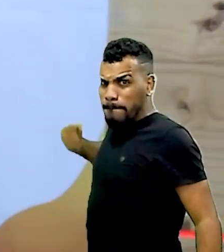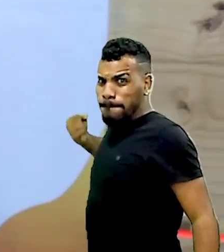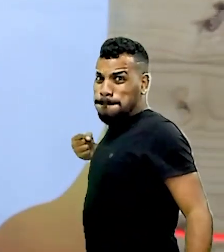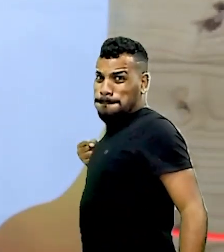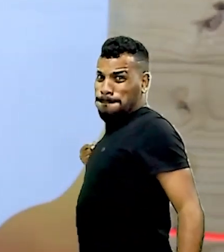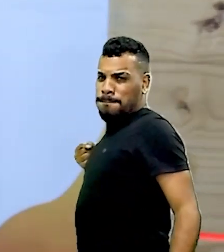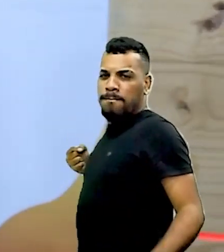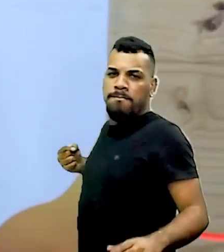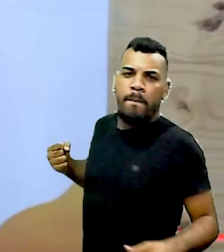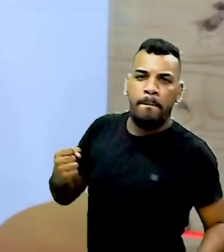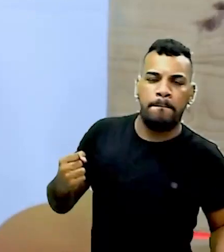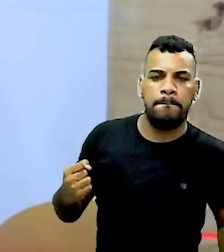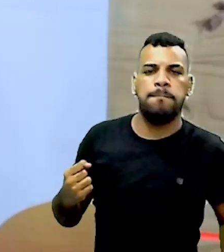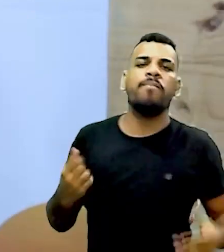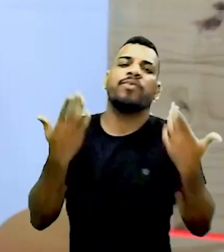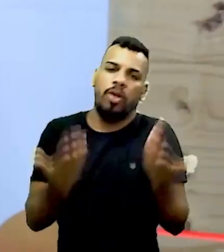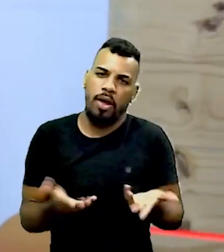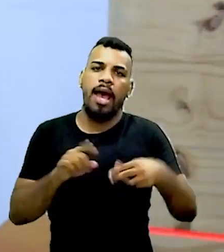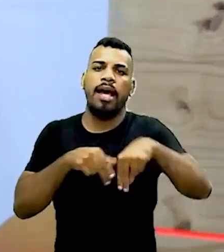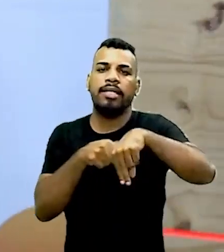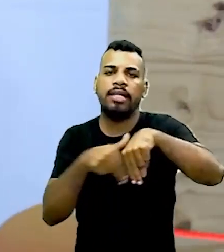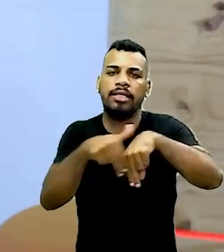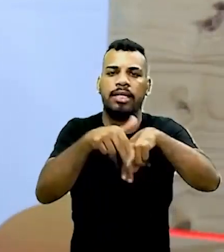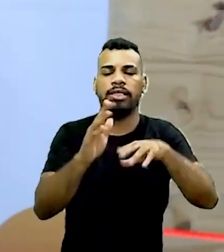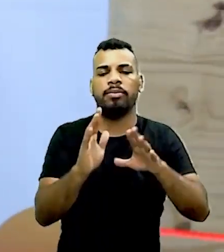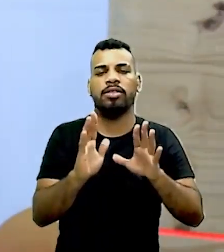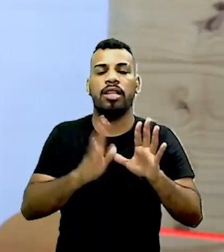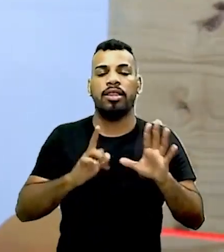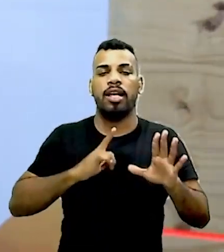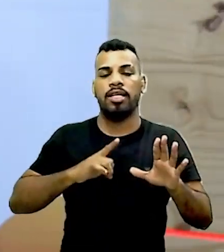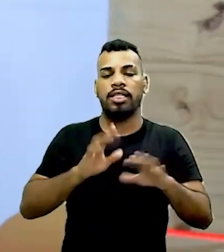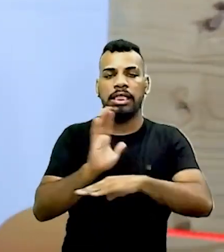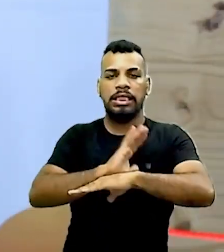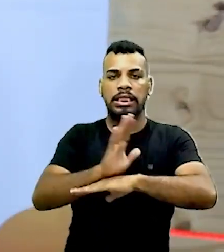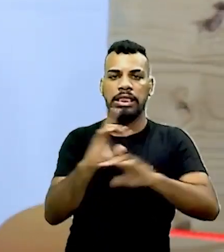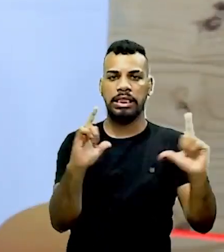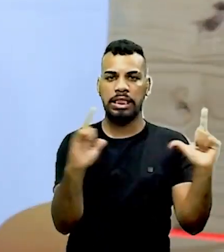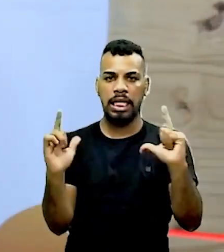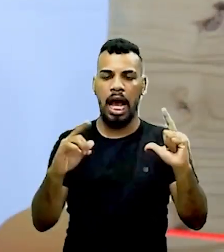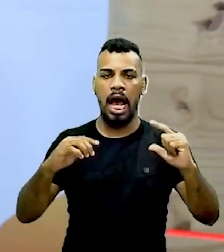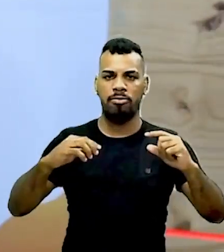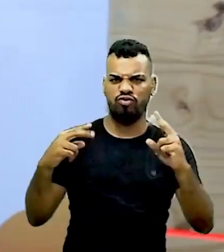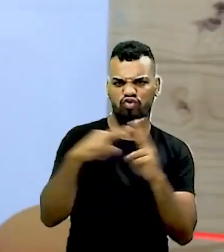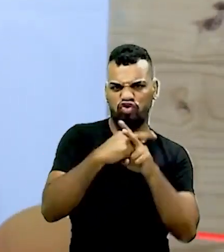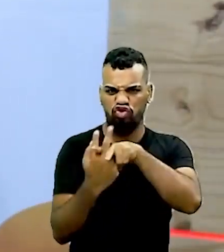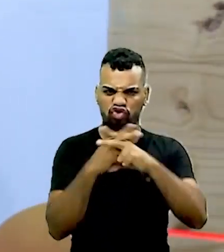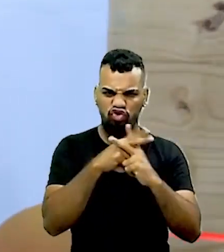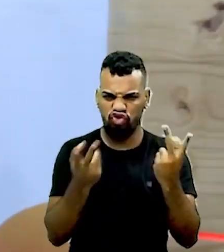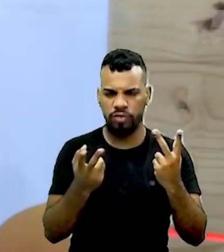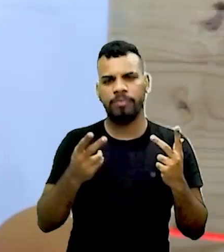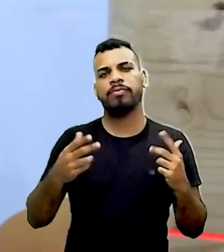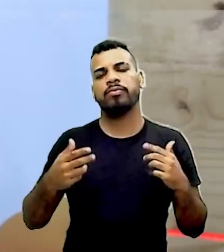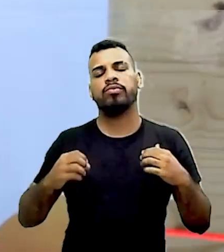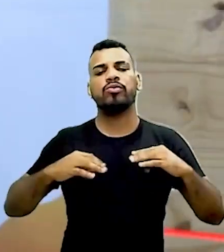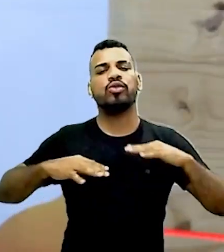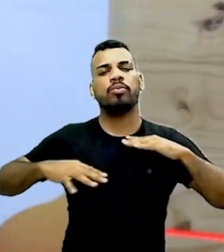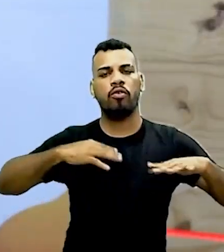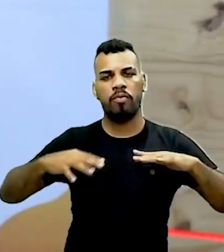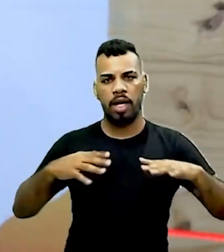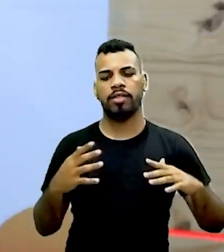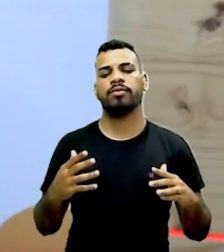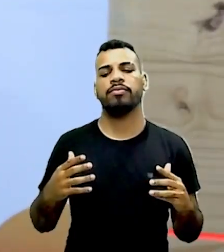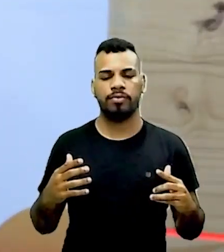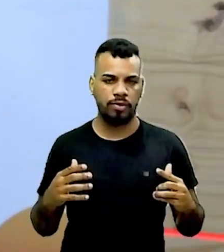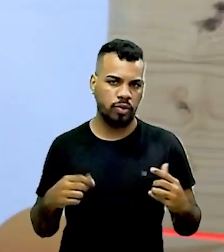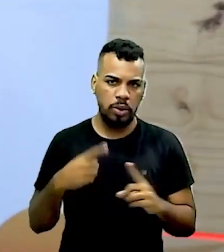E antecipação é muito usado justamente para cenas de ação, de combate, ou então movimento de